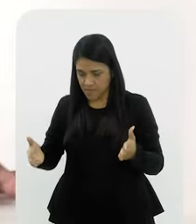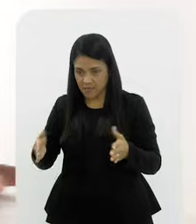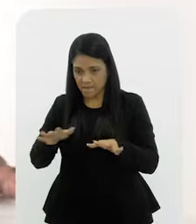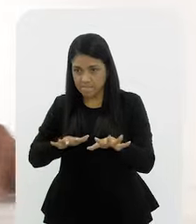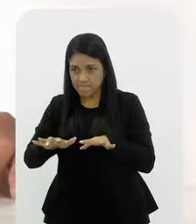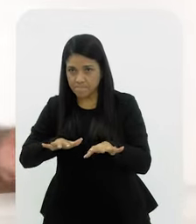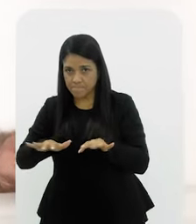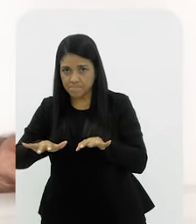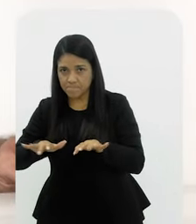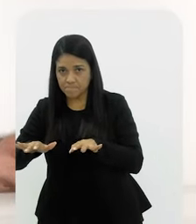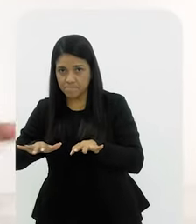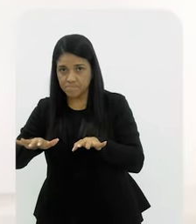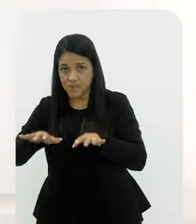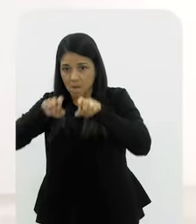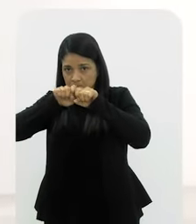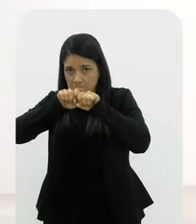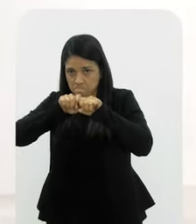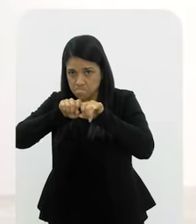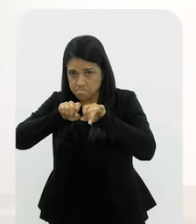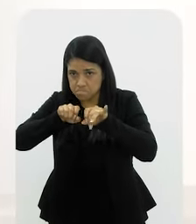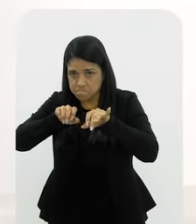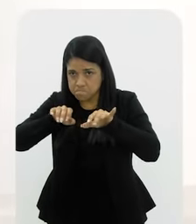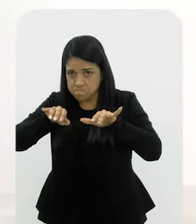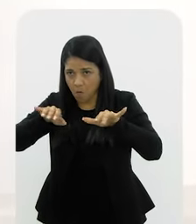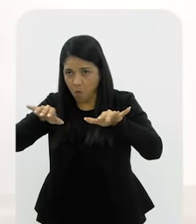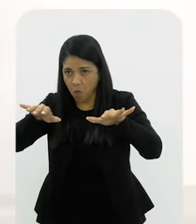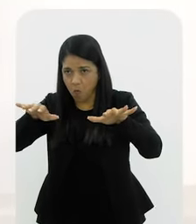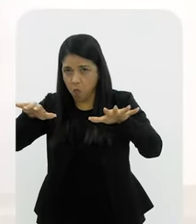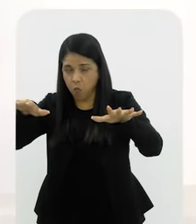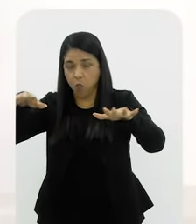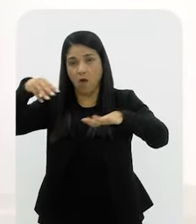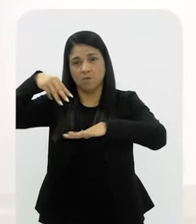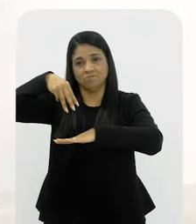e mixa na mesa, que